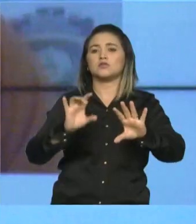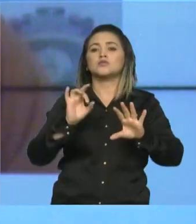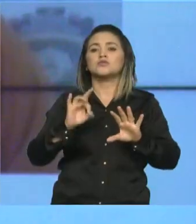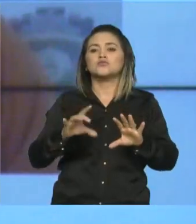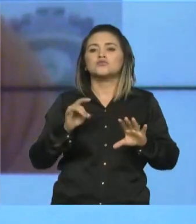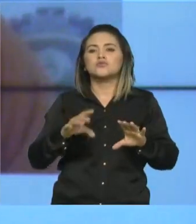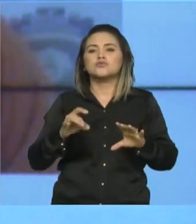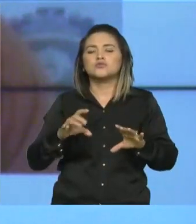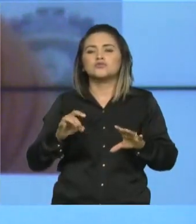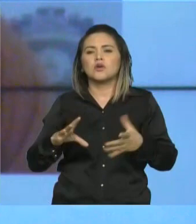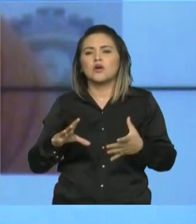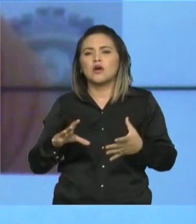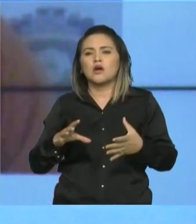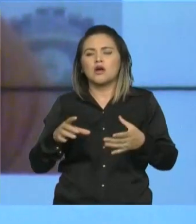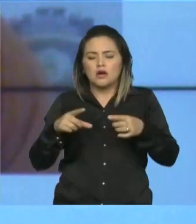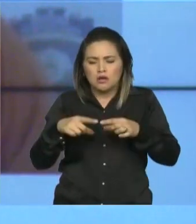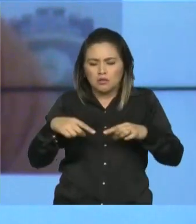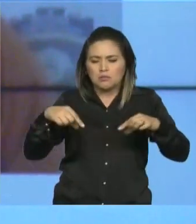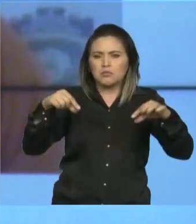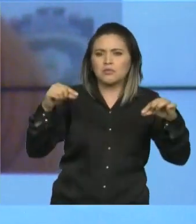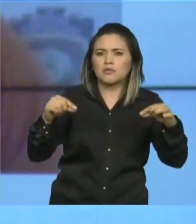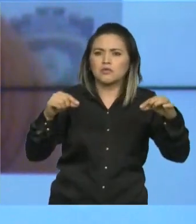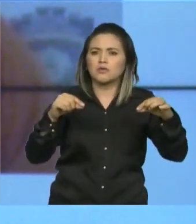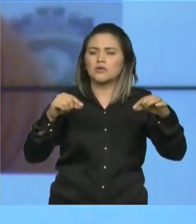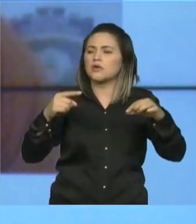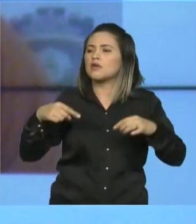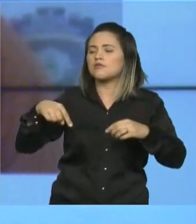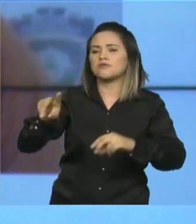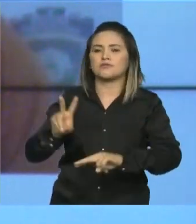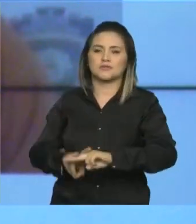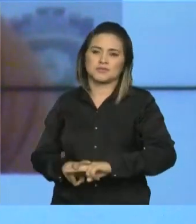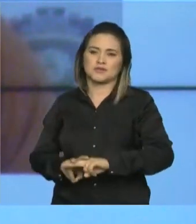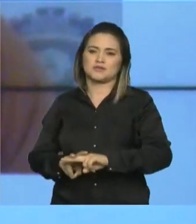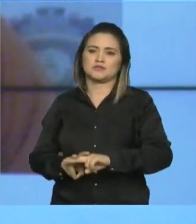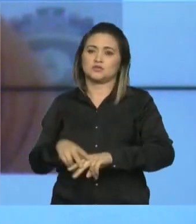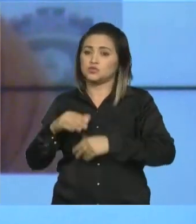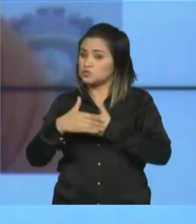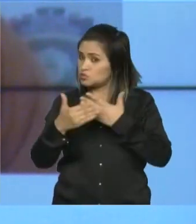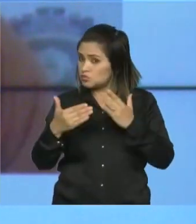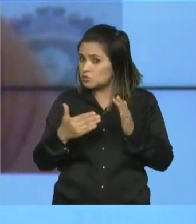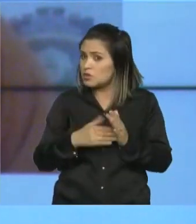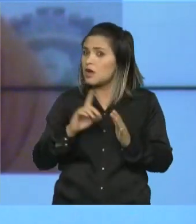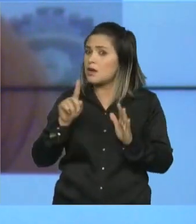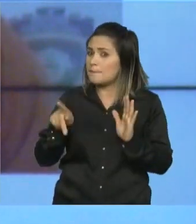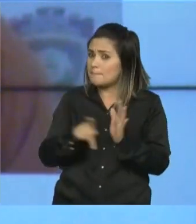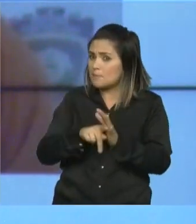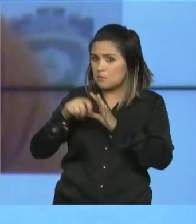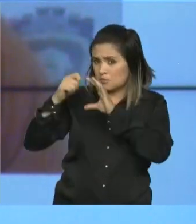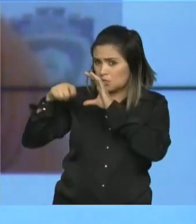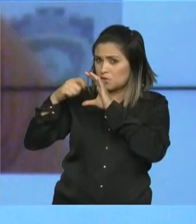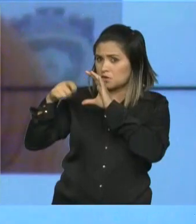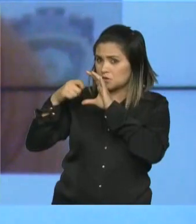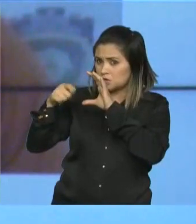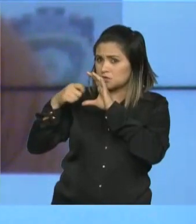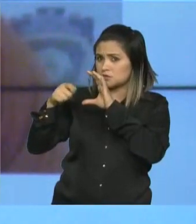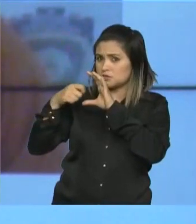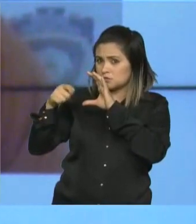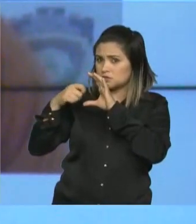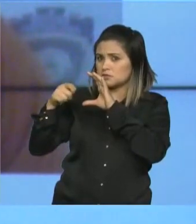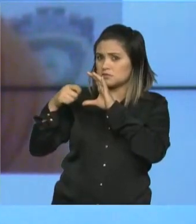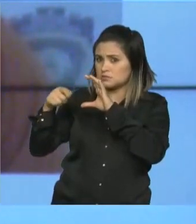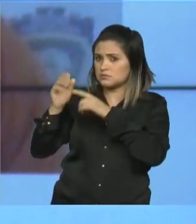aqui foi filmado pela própria polícia e vazado com uma própria foto para a